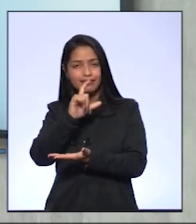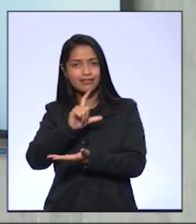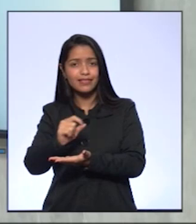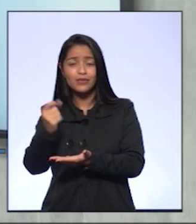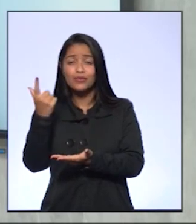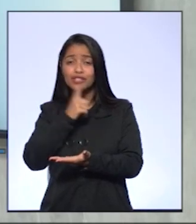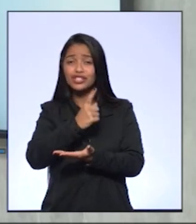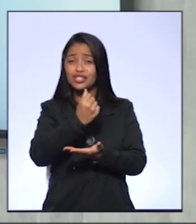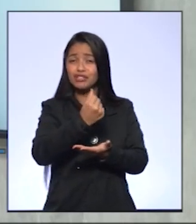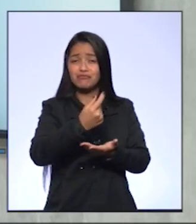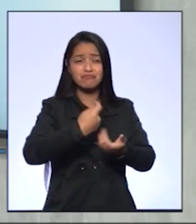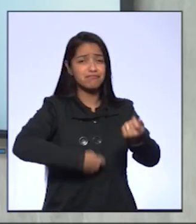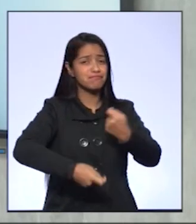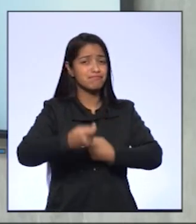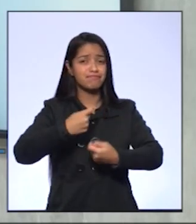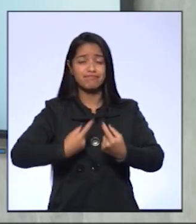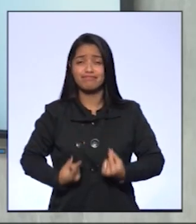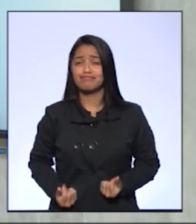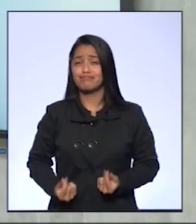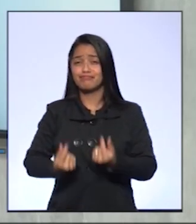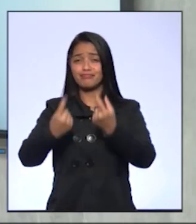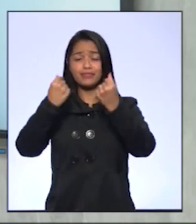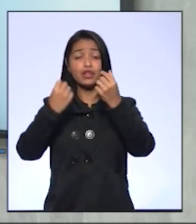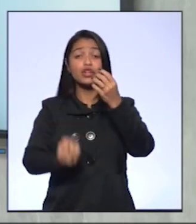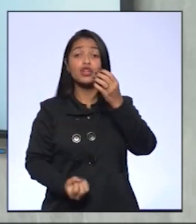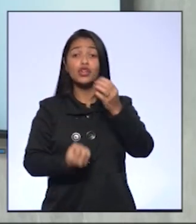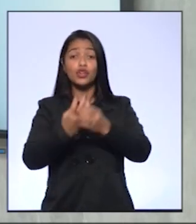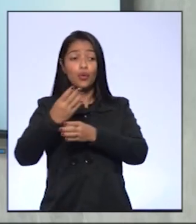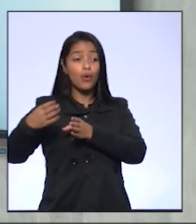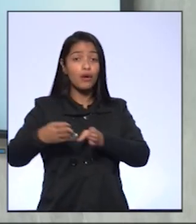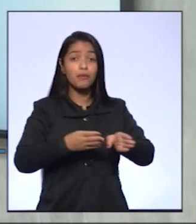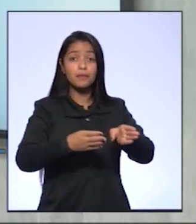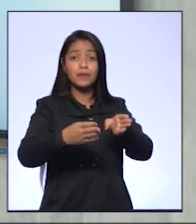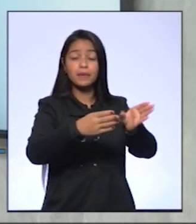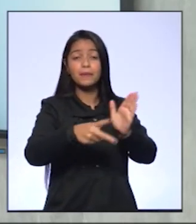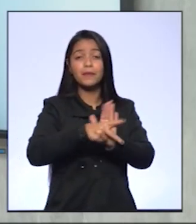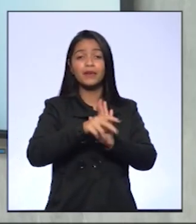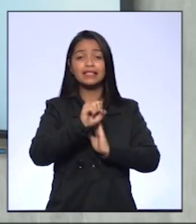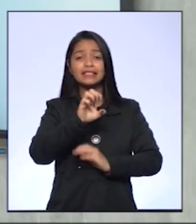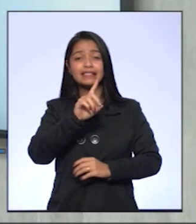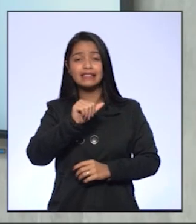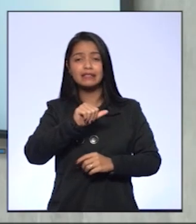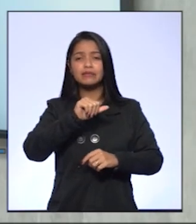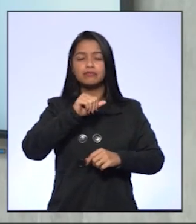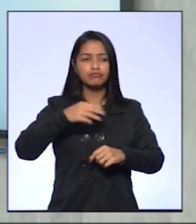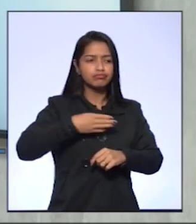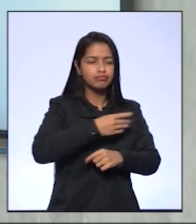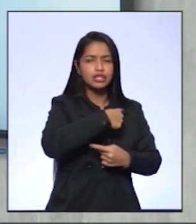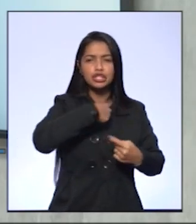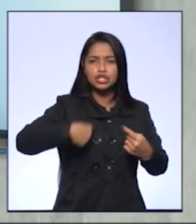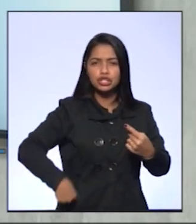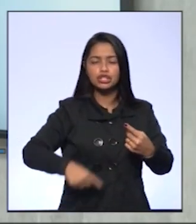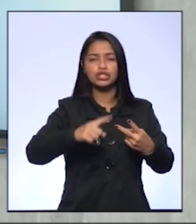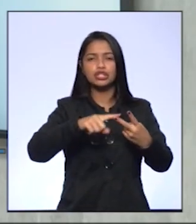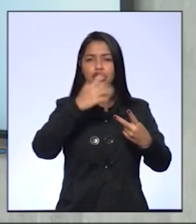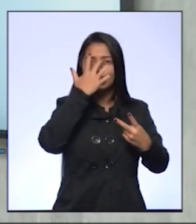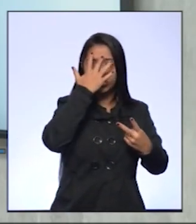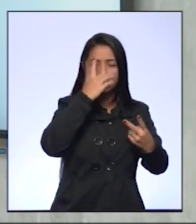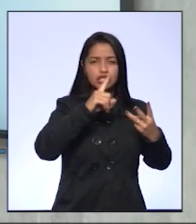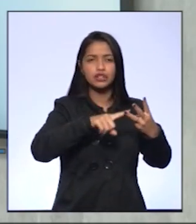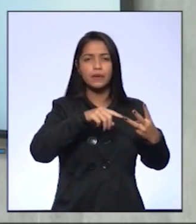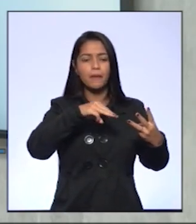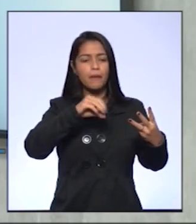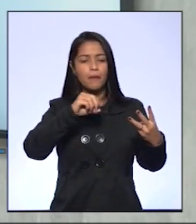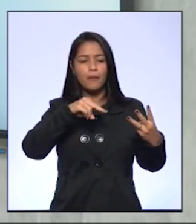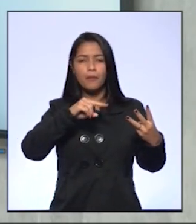rota da seda, já ouviu falar? Ou passava pela Índia, pela China, passava pelo Império Mongol, entrava no Império Bizantino, entrava